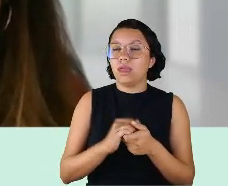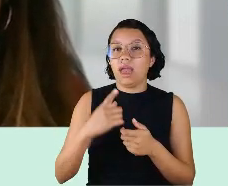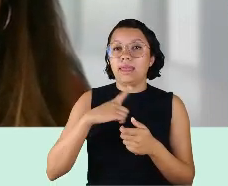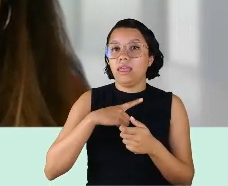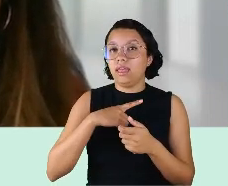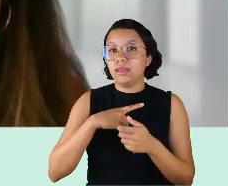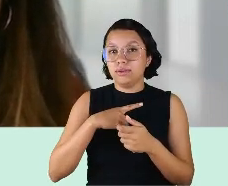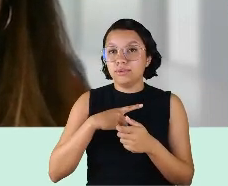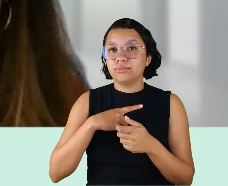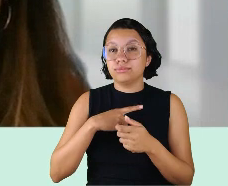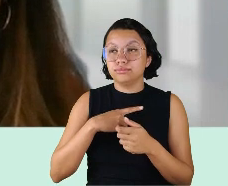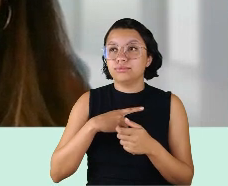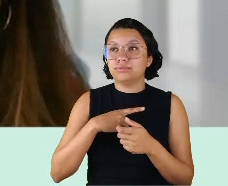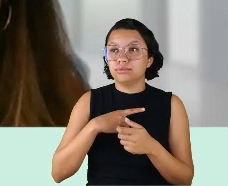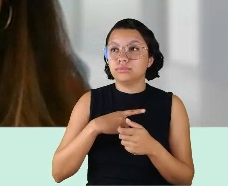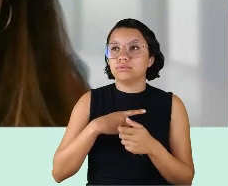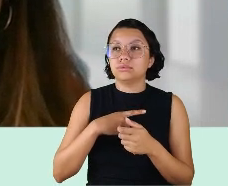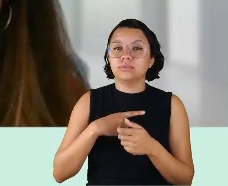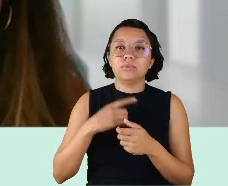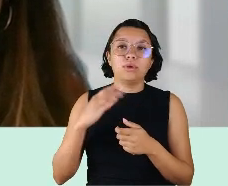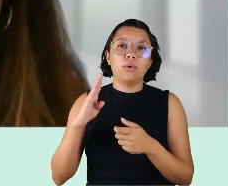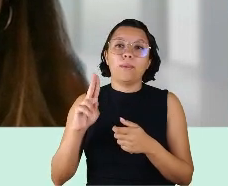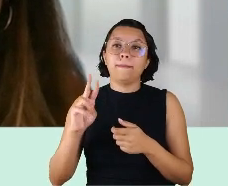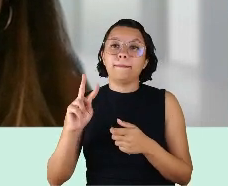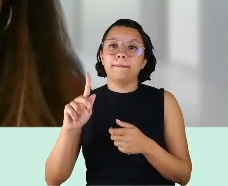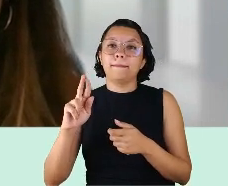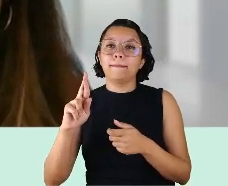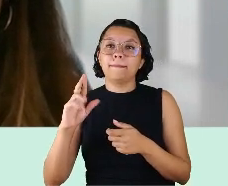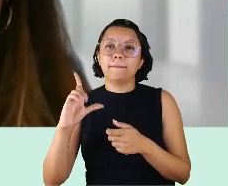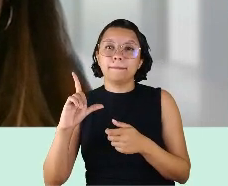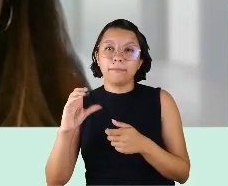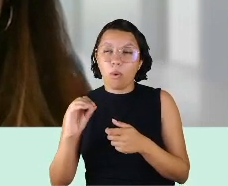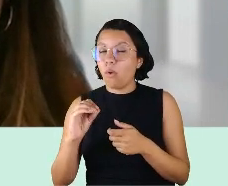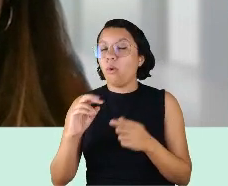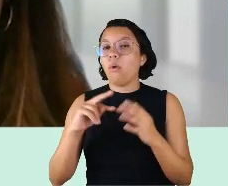burlo, né, as regras de remoção e promoção,